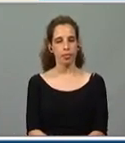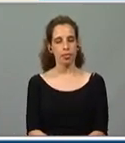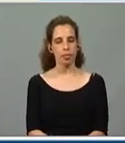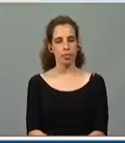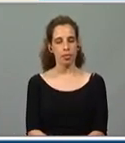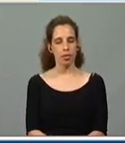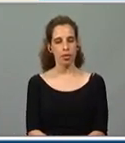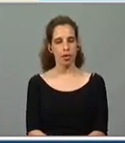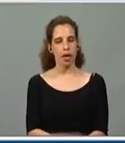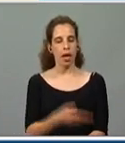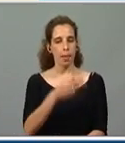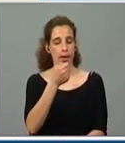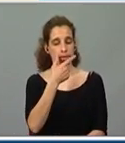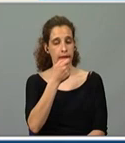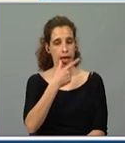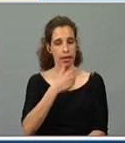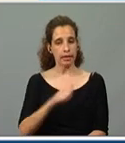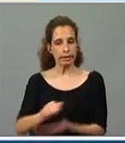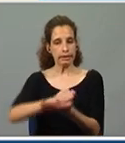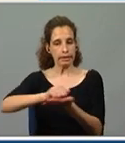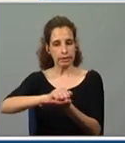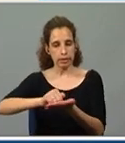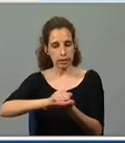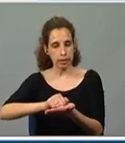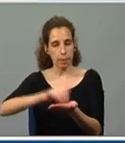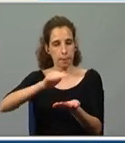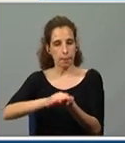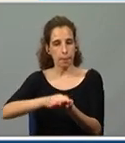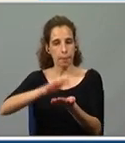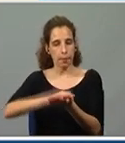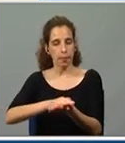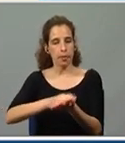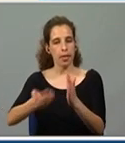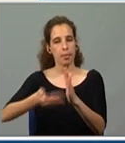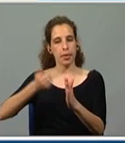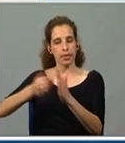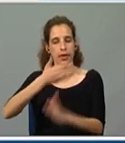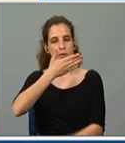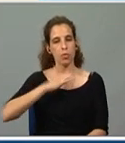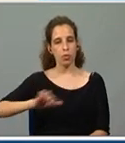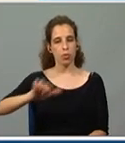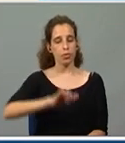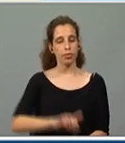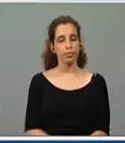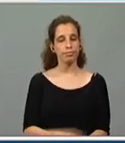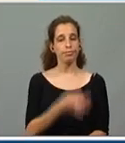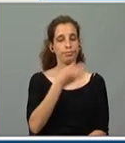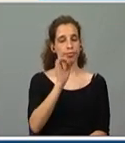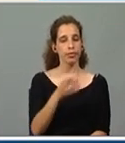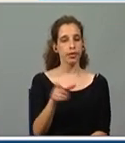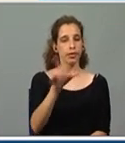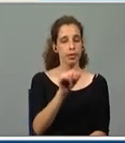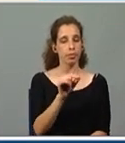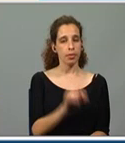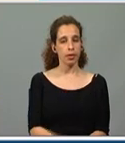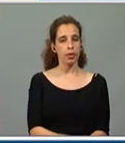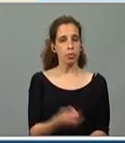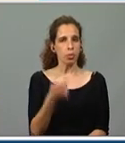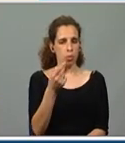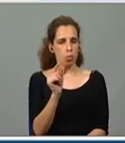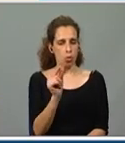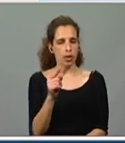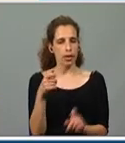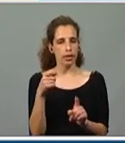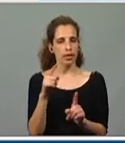colocada a pasta da azeitona triturada e prensada para se retirar o azeite. A propósito disso, ainda temos um pouquinho de tempo